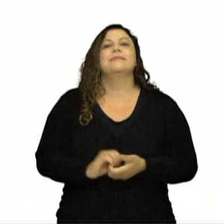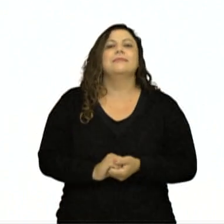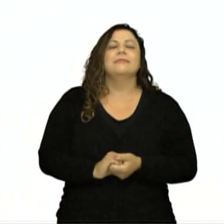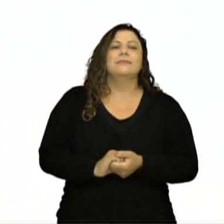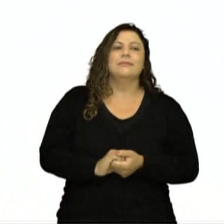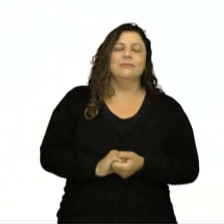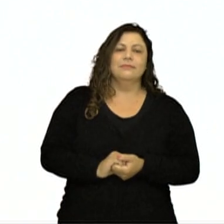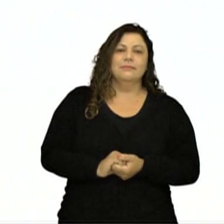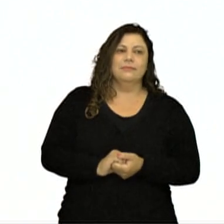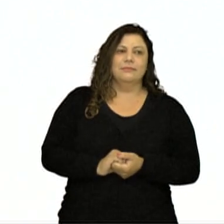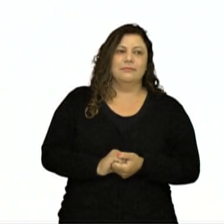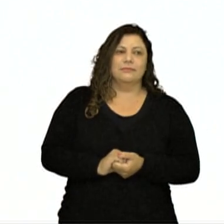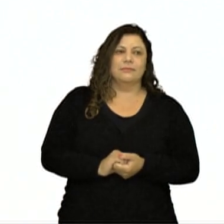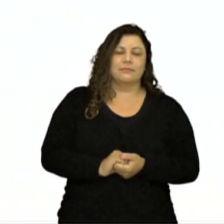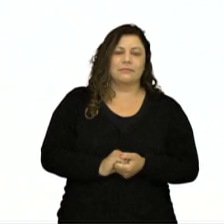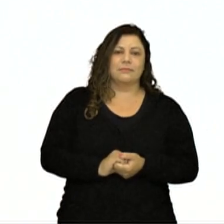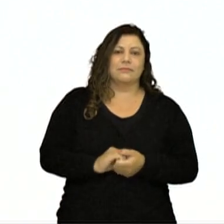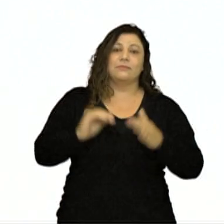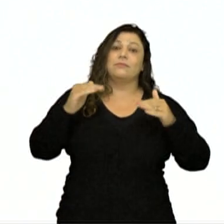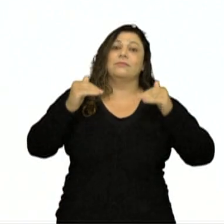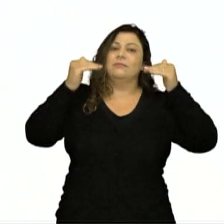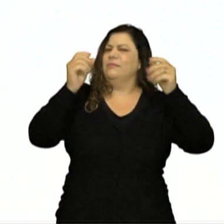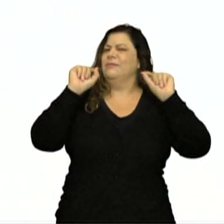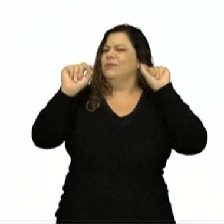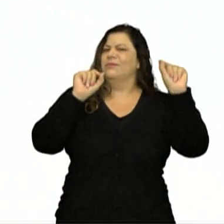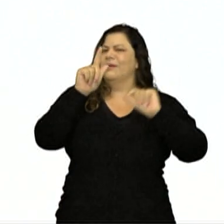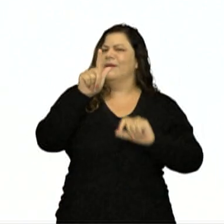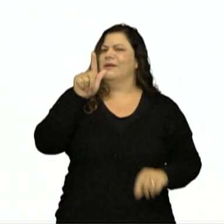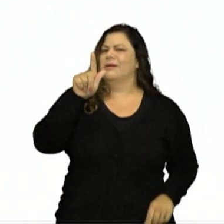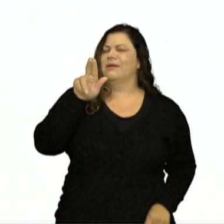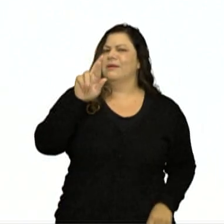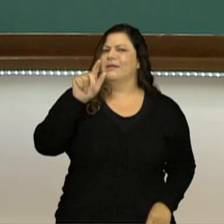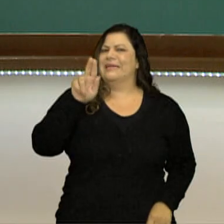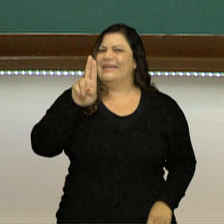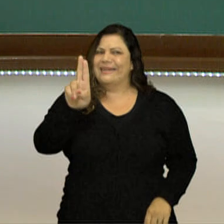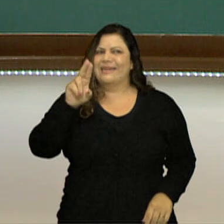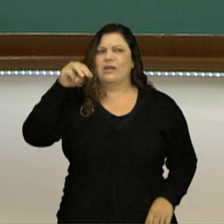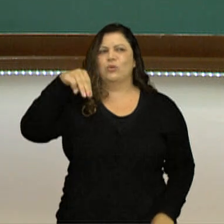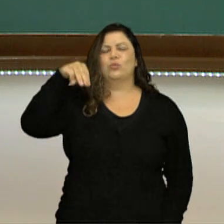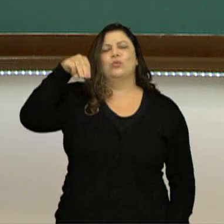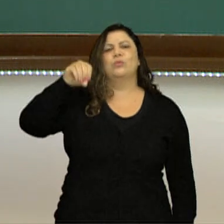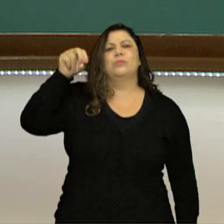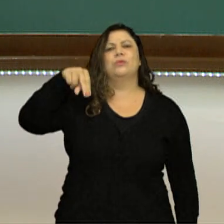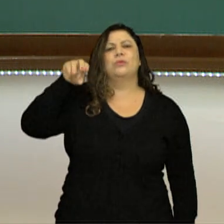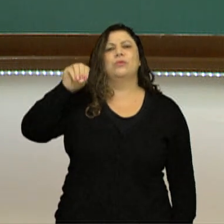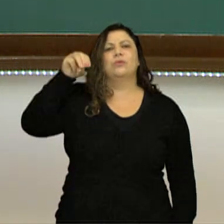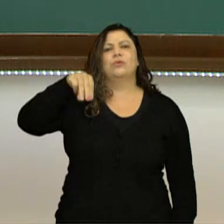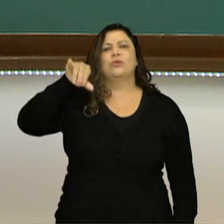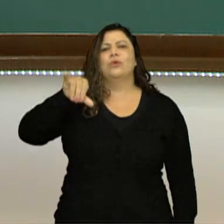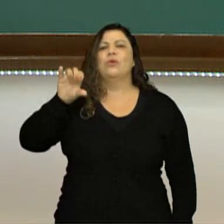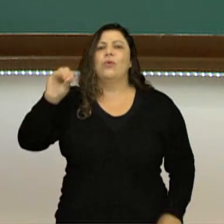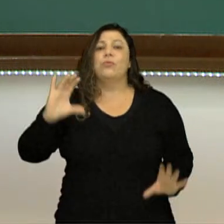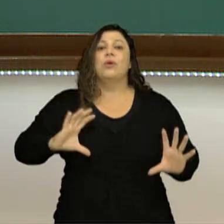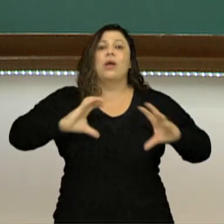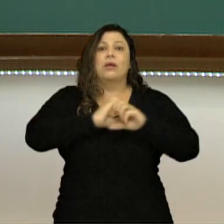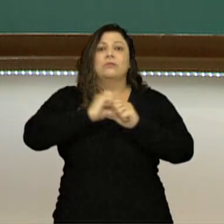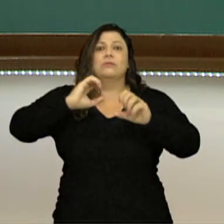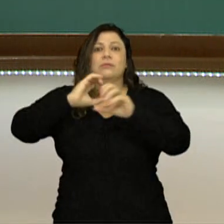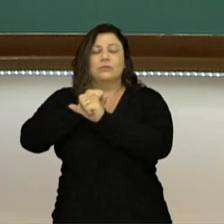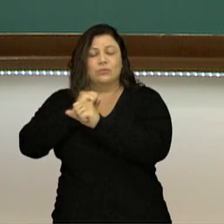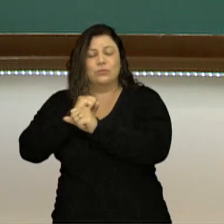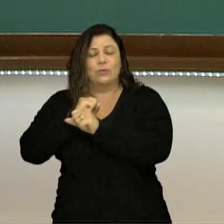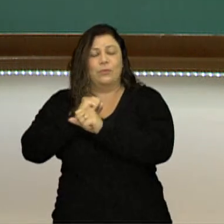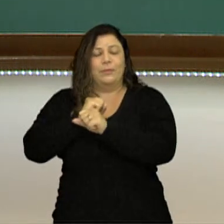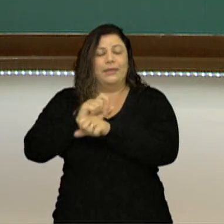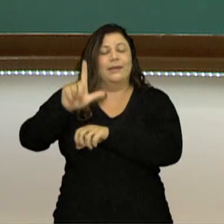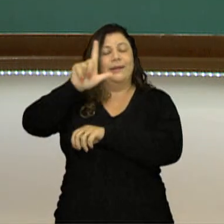Muito bem. E o que é grau do monômio? O grau do monômio é a soma dos expoentes da parte literal. Tá?